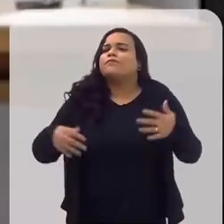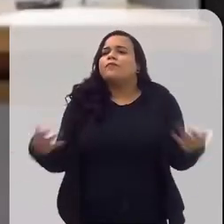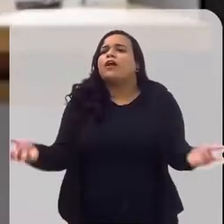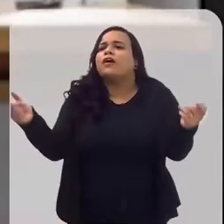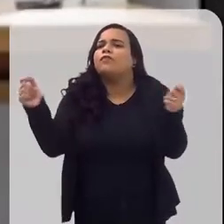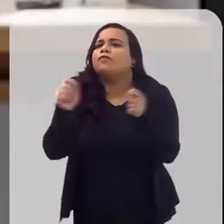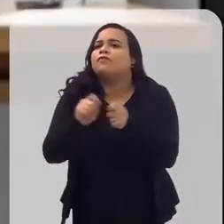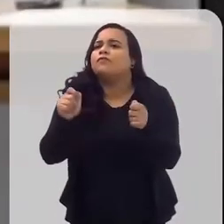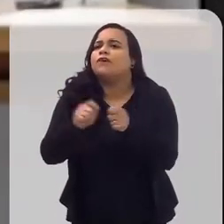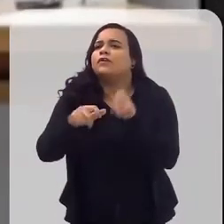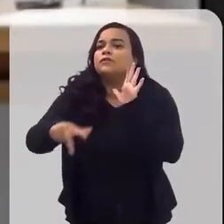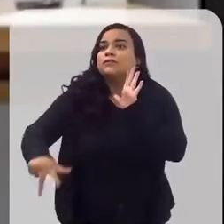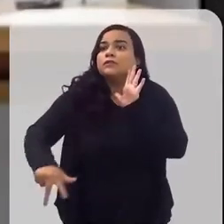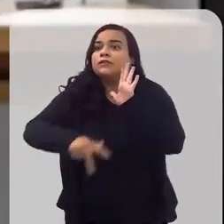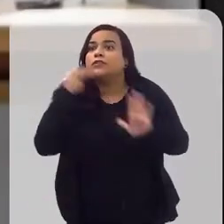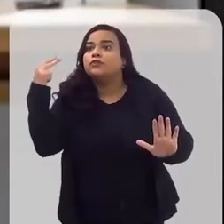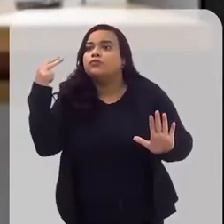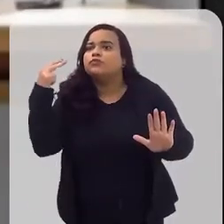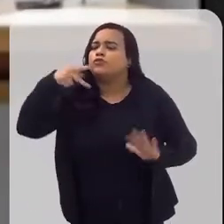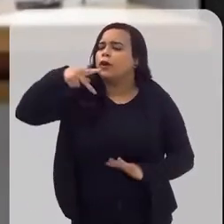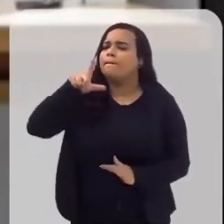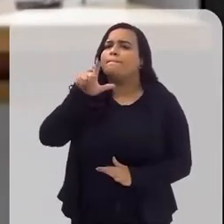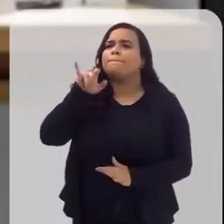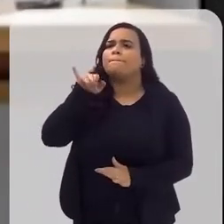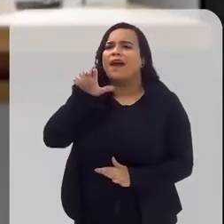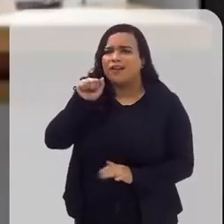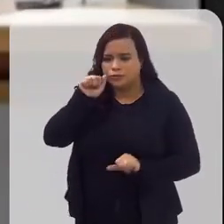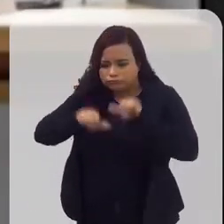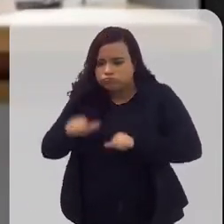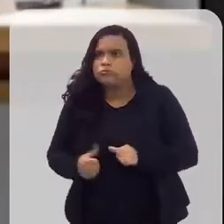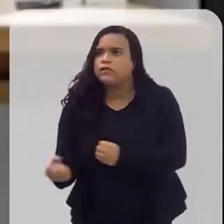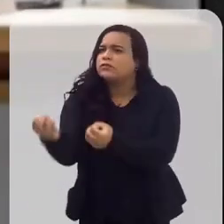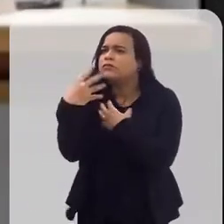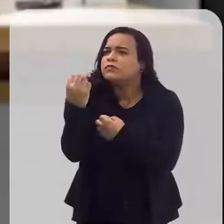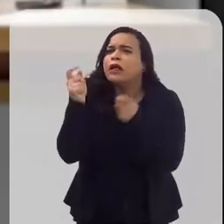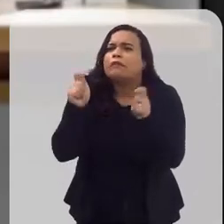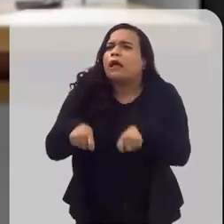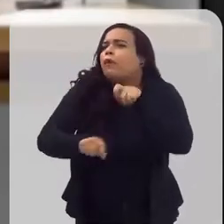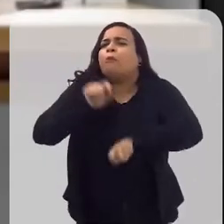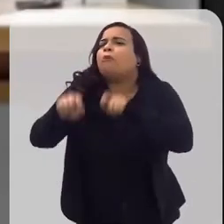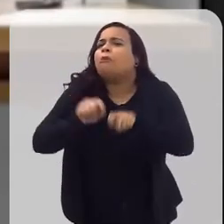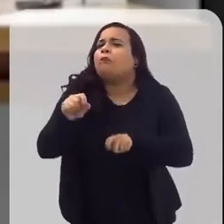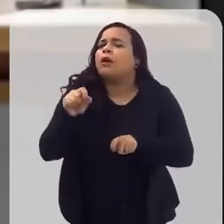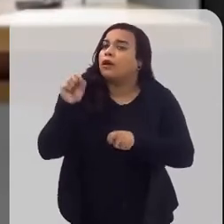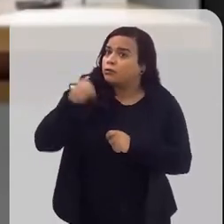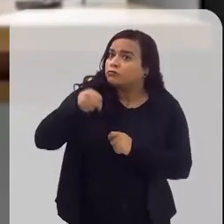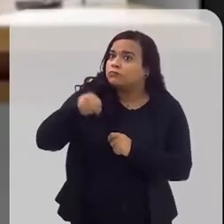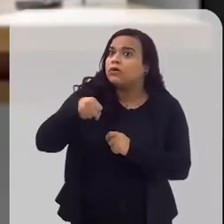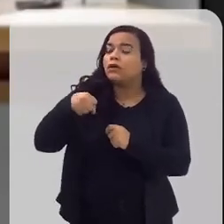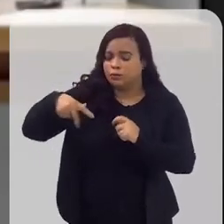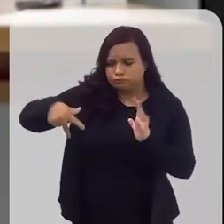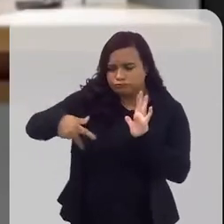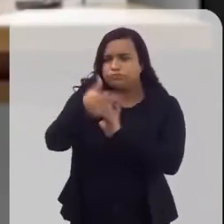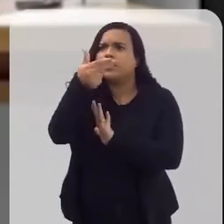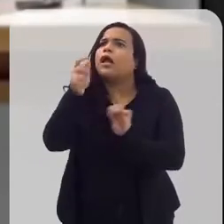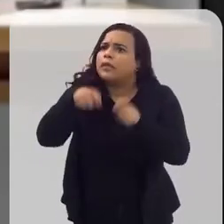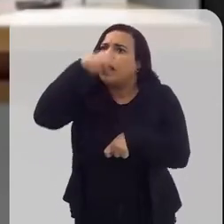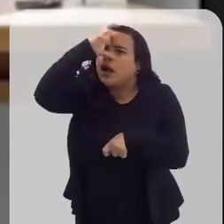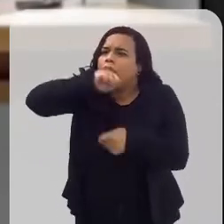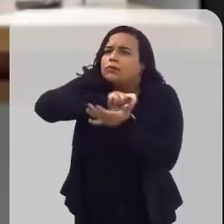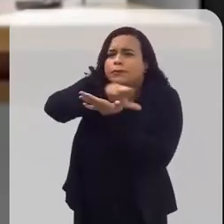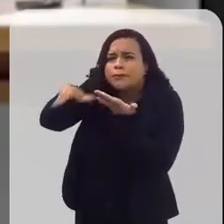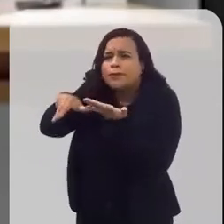O que a realização de uma cirurgia plástica pode nos ensinar? Sim, uma cirurgia pode deixar grandes lições de